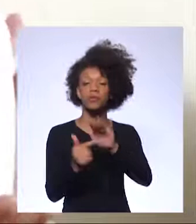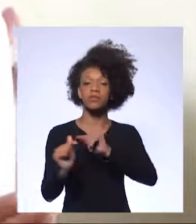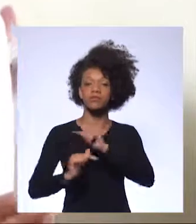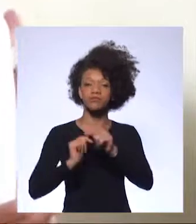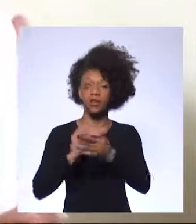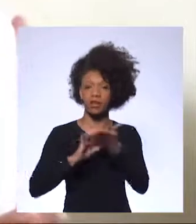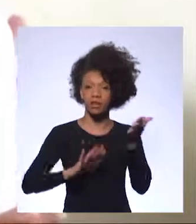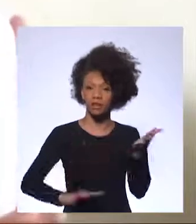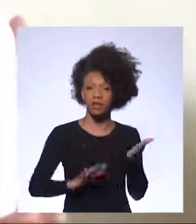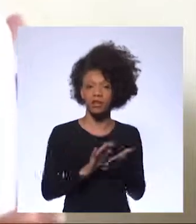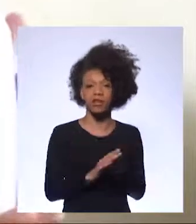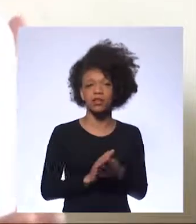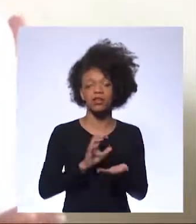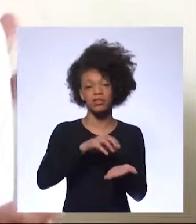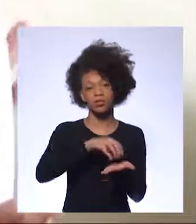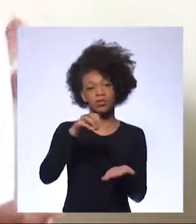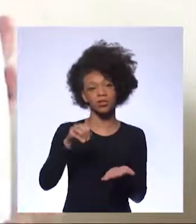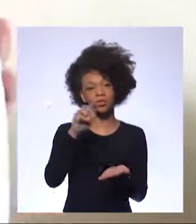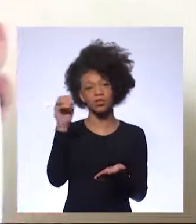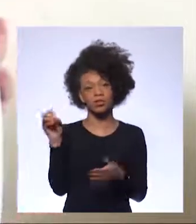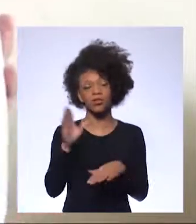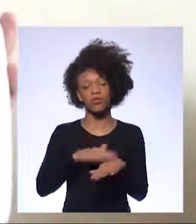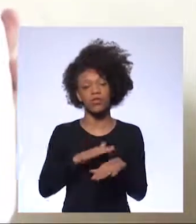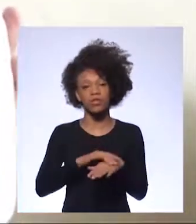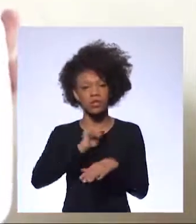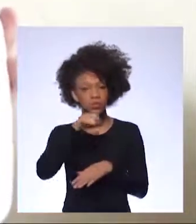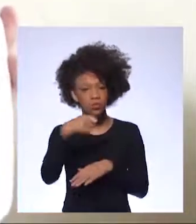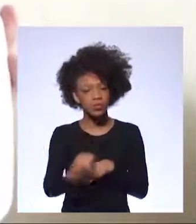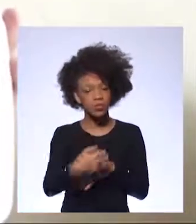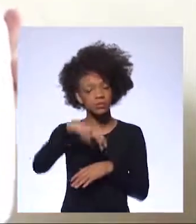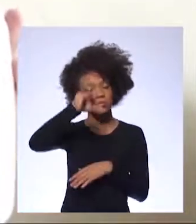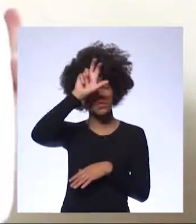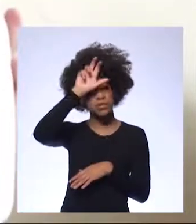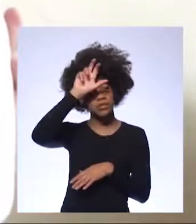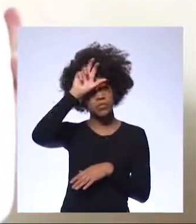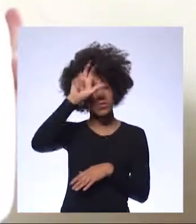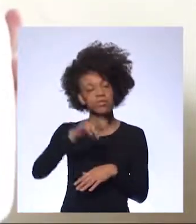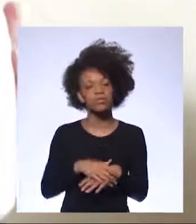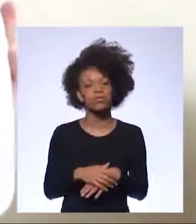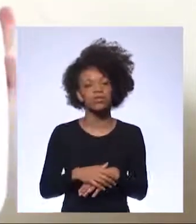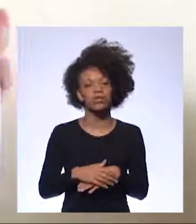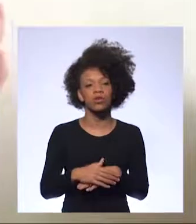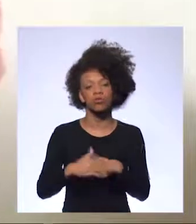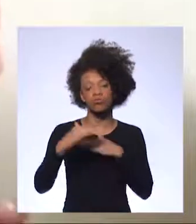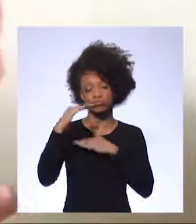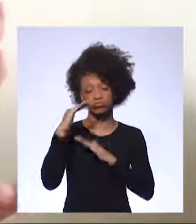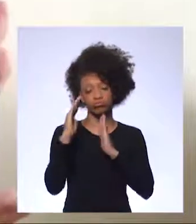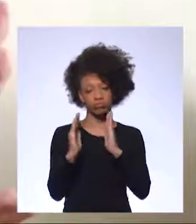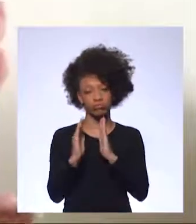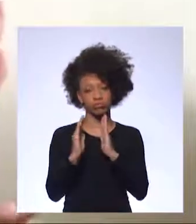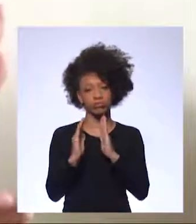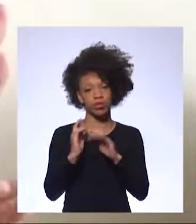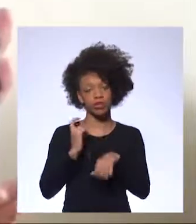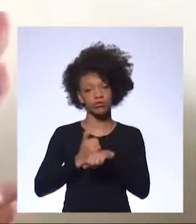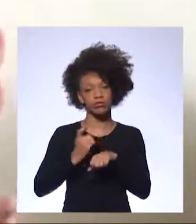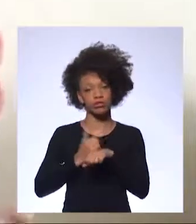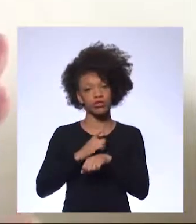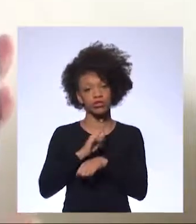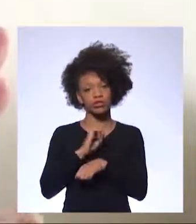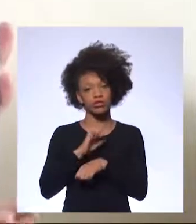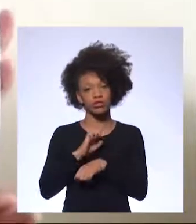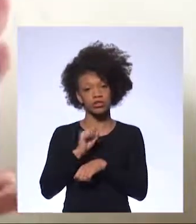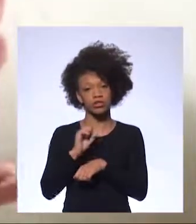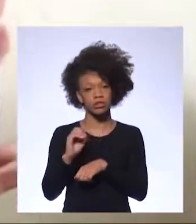foi sugerido no centro de milhas fazer um símbolo egípcio no bloco de gesso esse símbolo